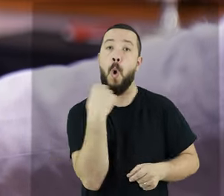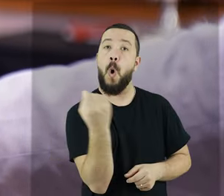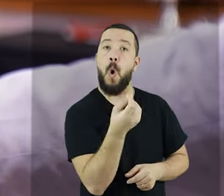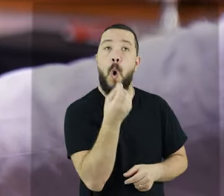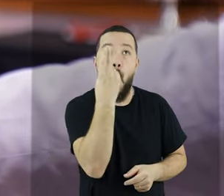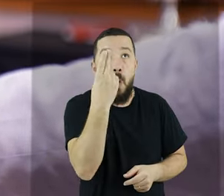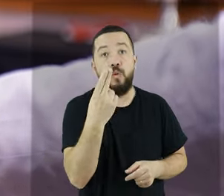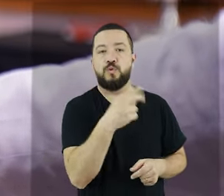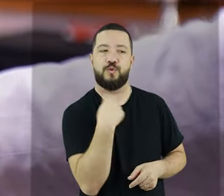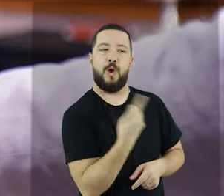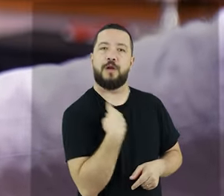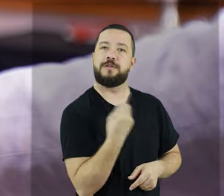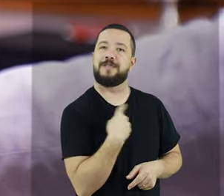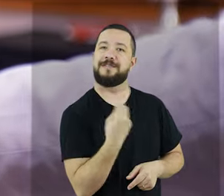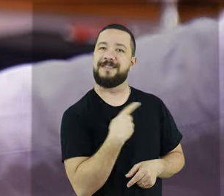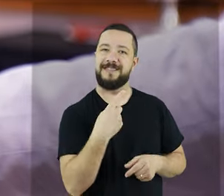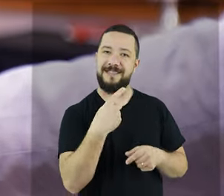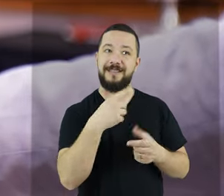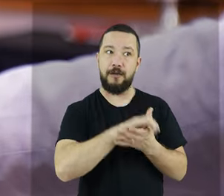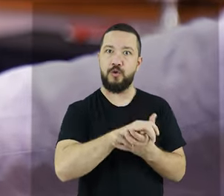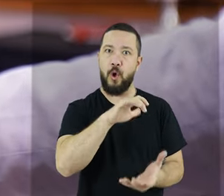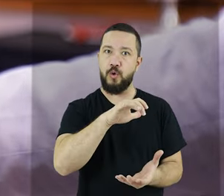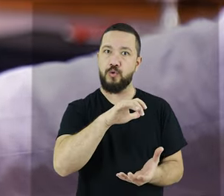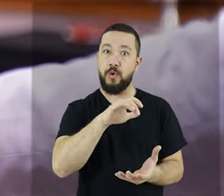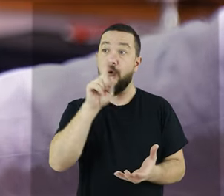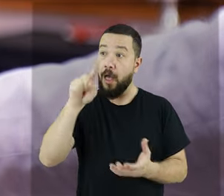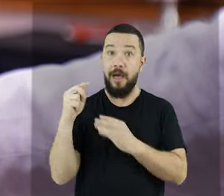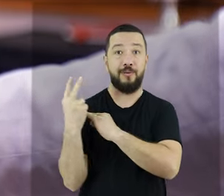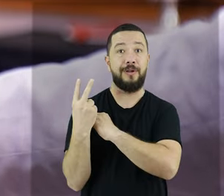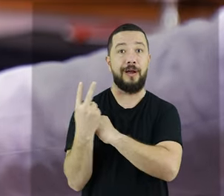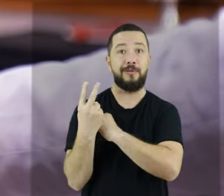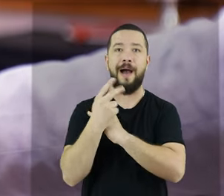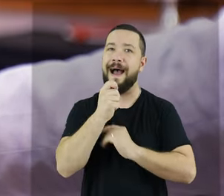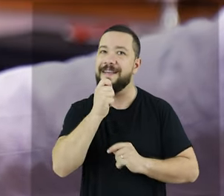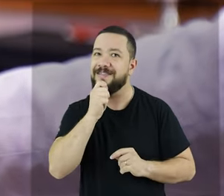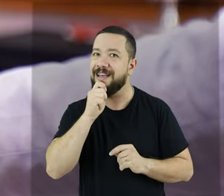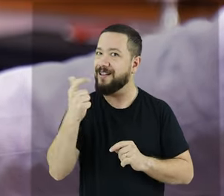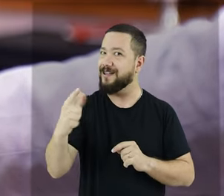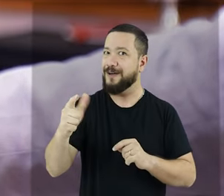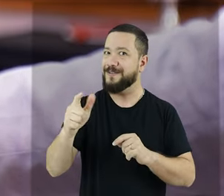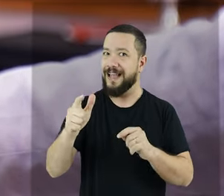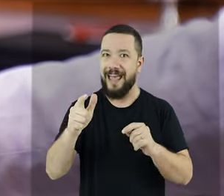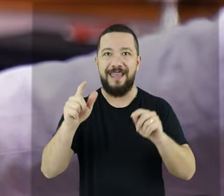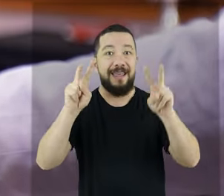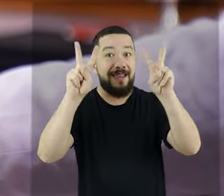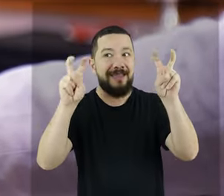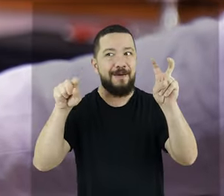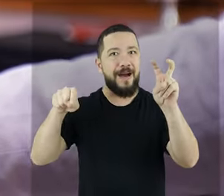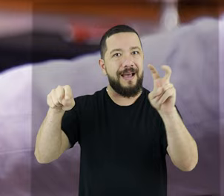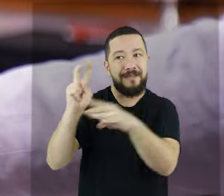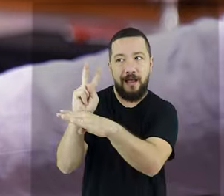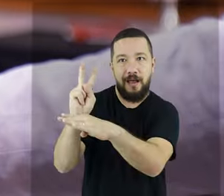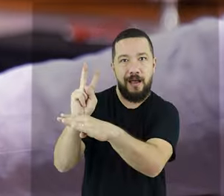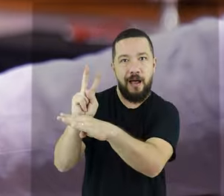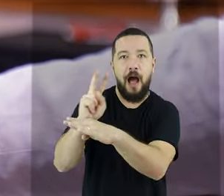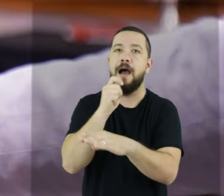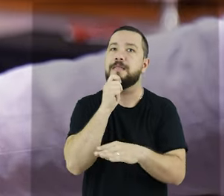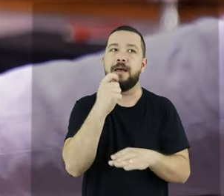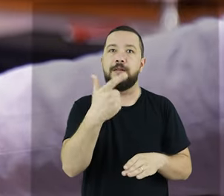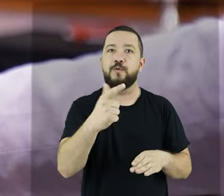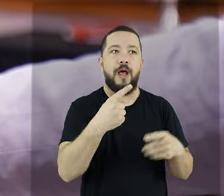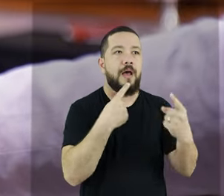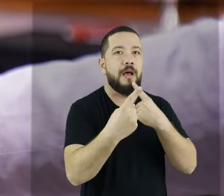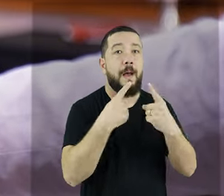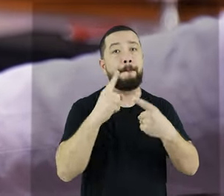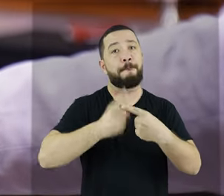nós mesmos ficamos idosos, isso é cuidado e é um assunto que não é muito tratado na sociedade. E não é muito tratado por quê? Porque